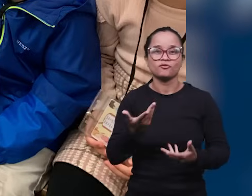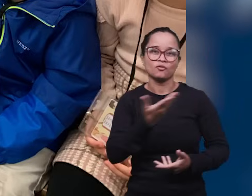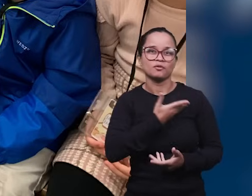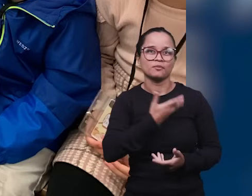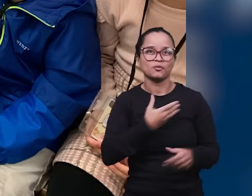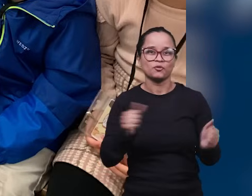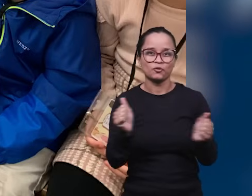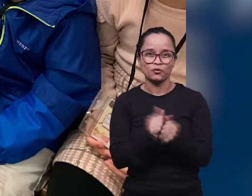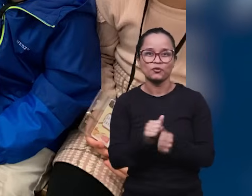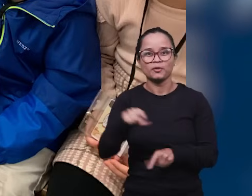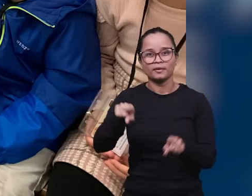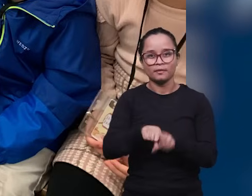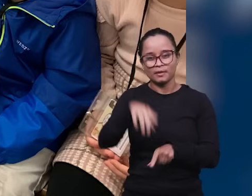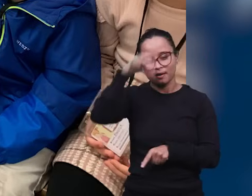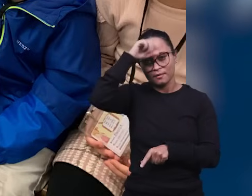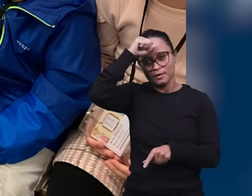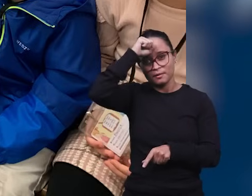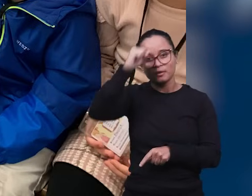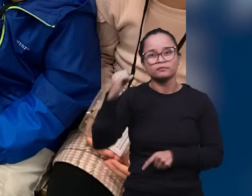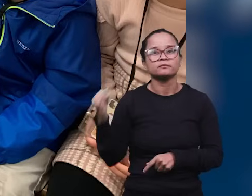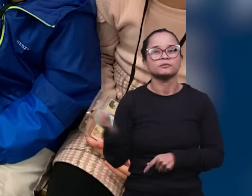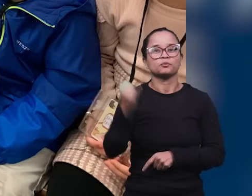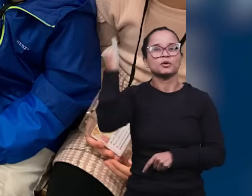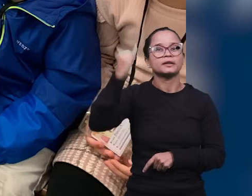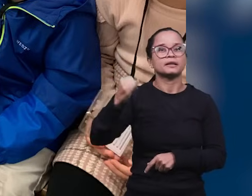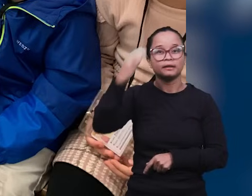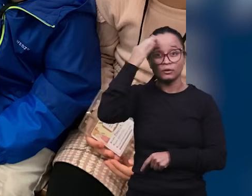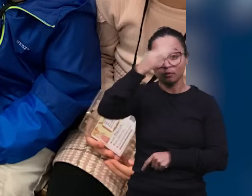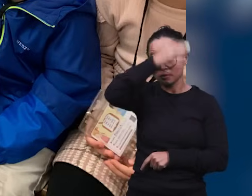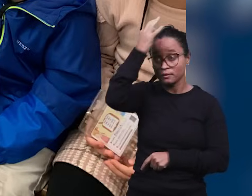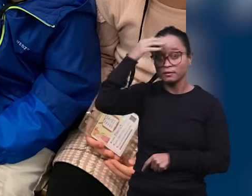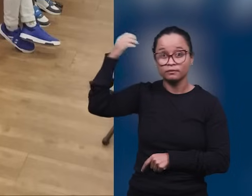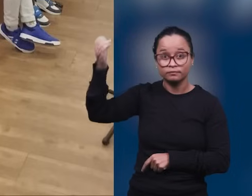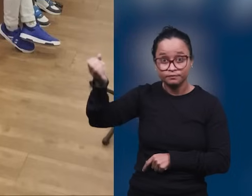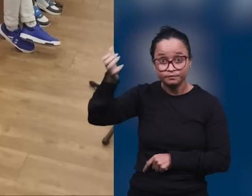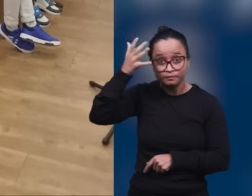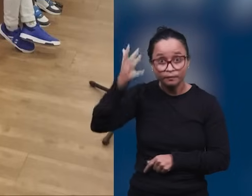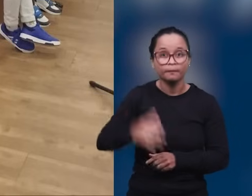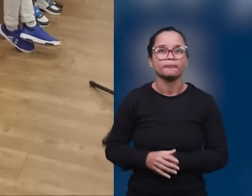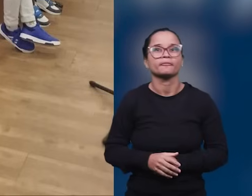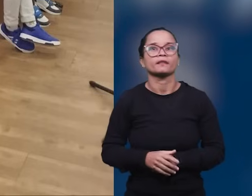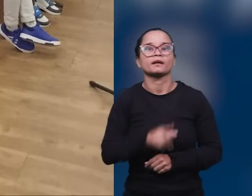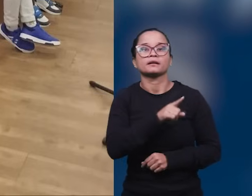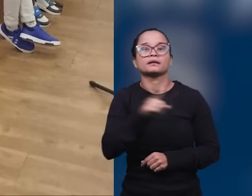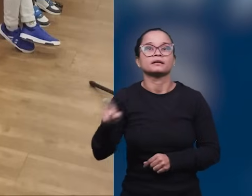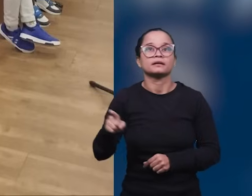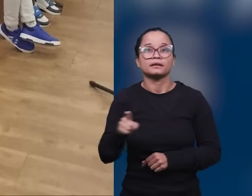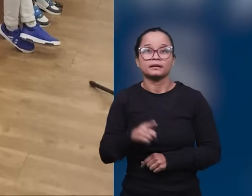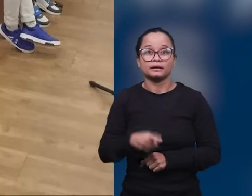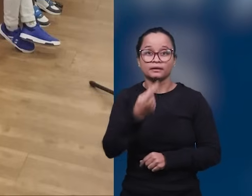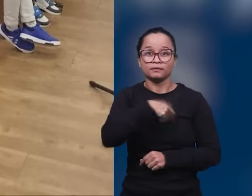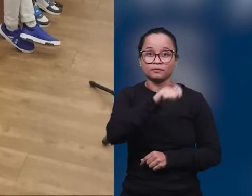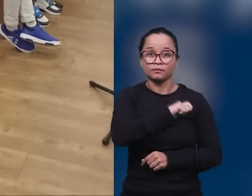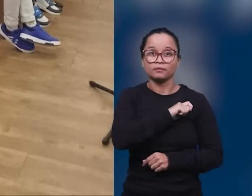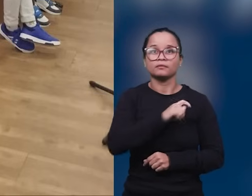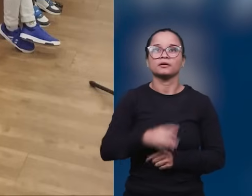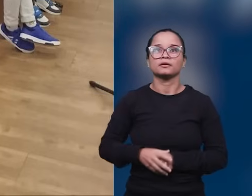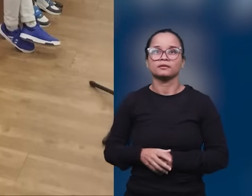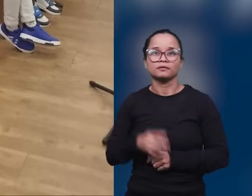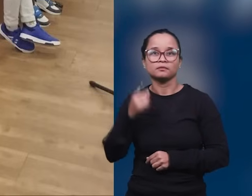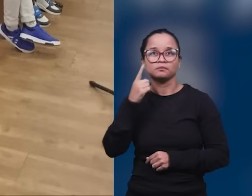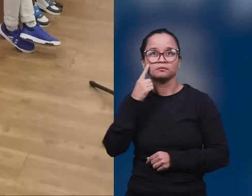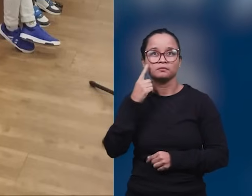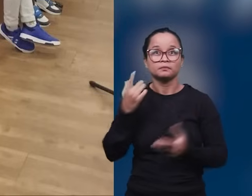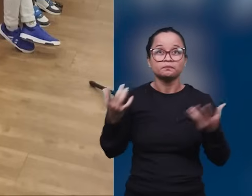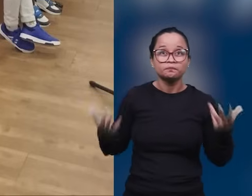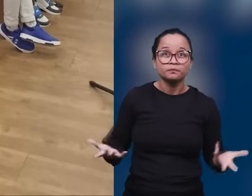trazer seus amiguinhos para também aprenderem sobre a importância de ouvir a voz do Espírito Santo. A SM em Madri está sob o Ministério do Pastor